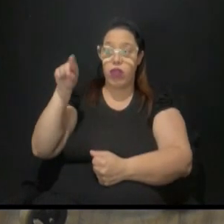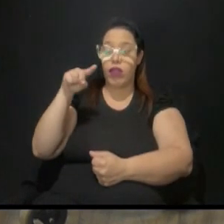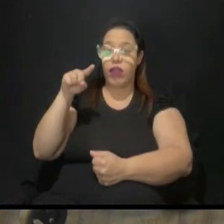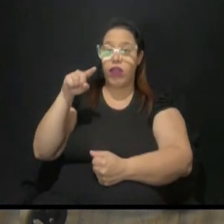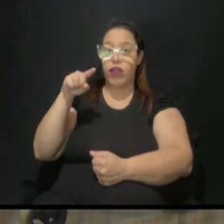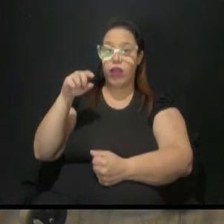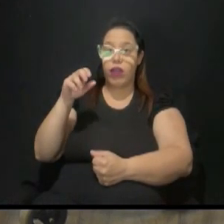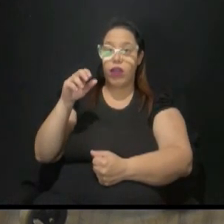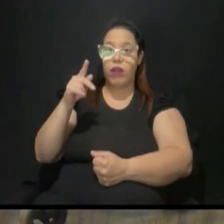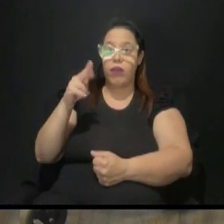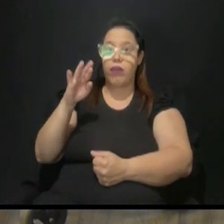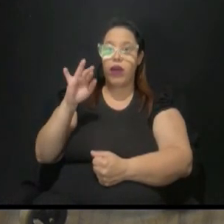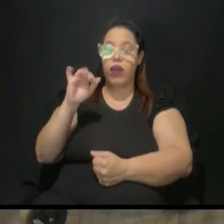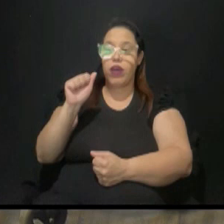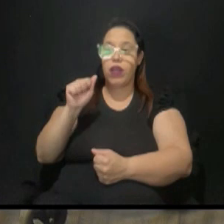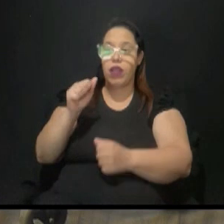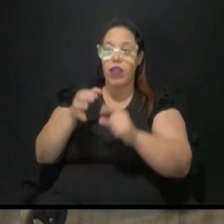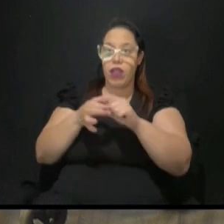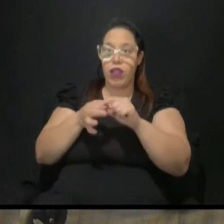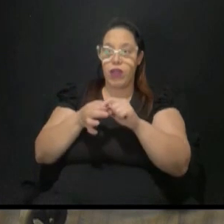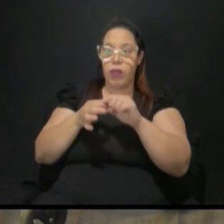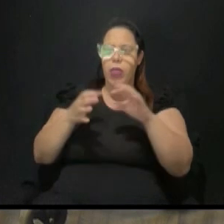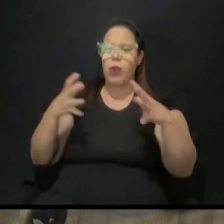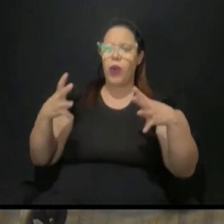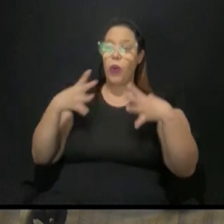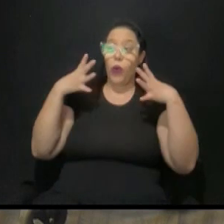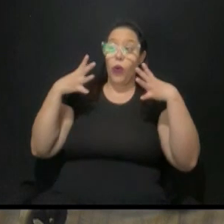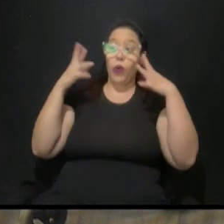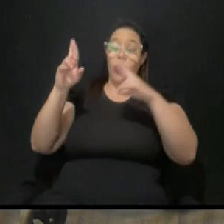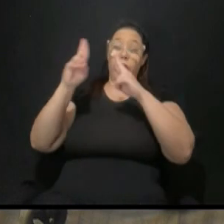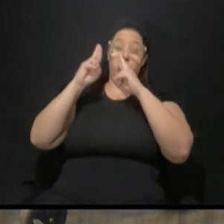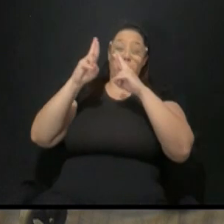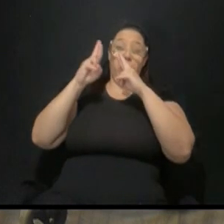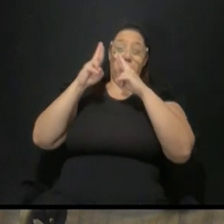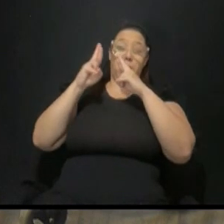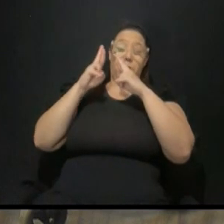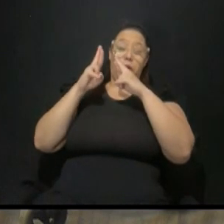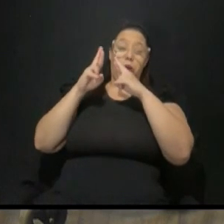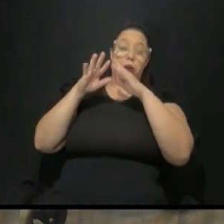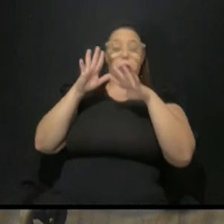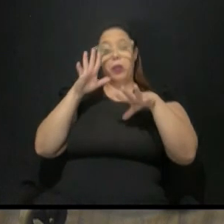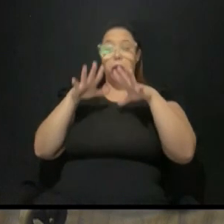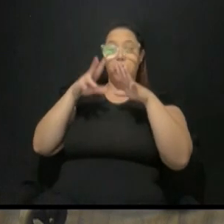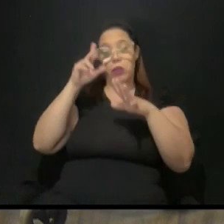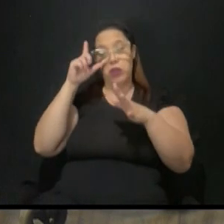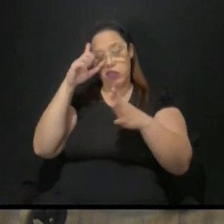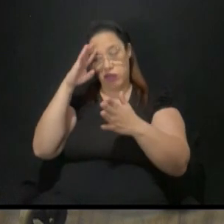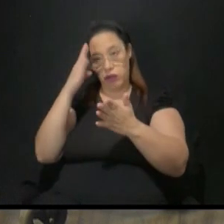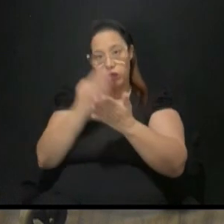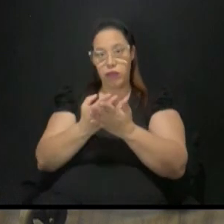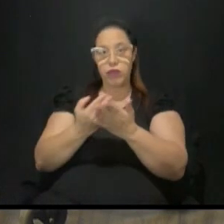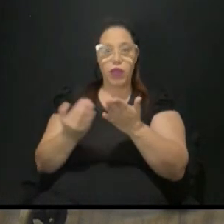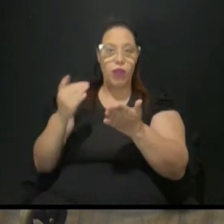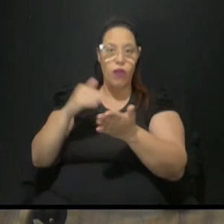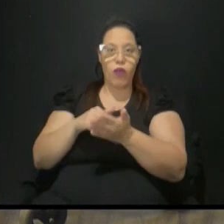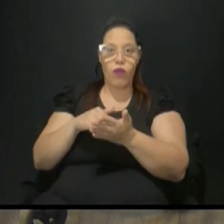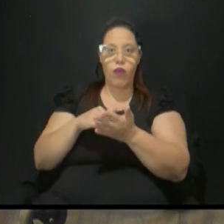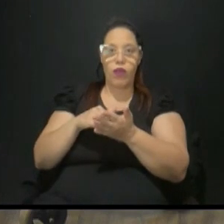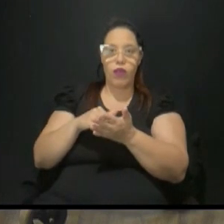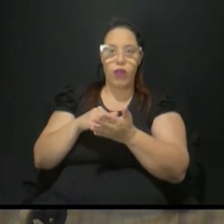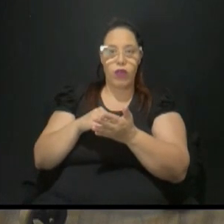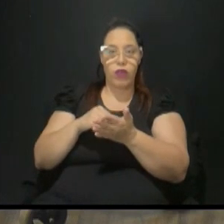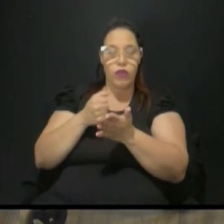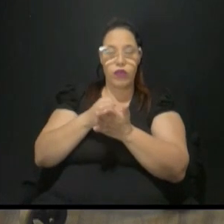que era essa expectativa? Por mais, já tinha meio que essa certeza, mas a hora que vem ali o anúncio oficial é que o